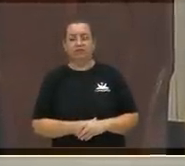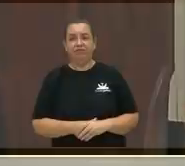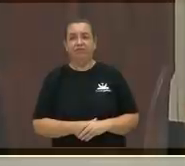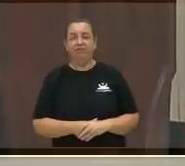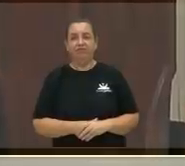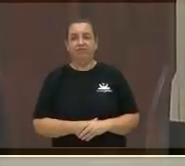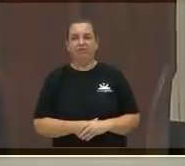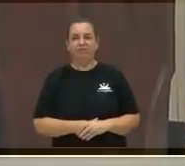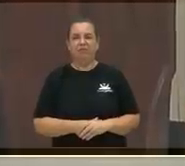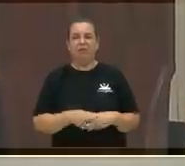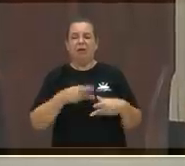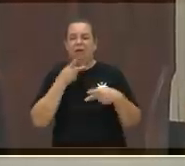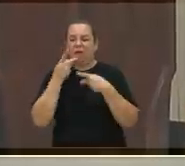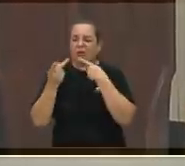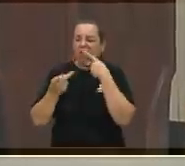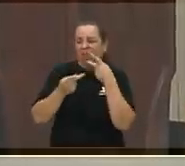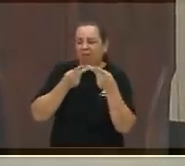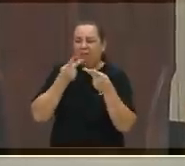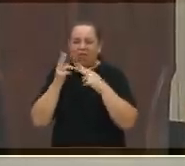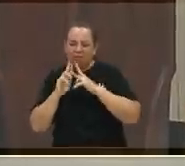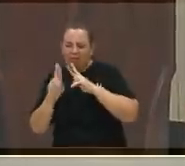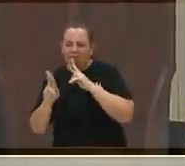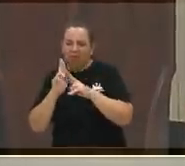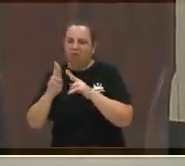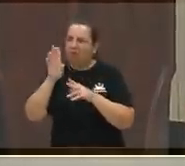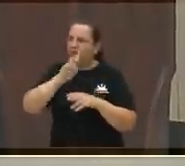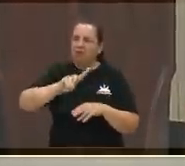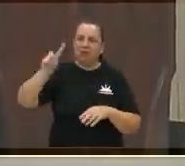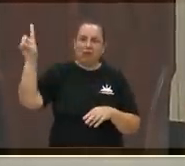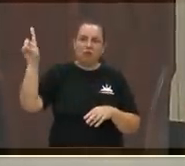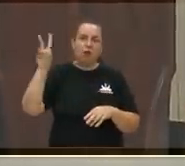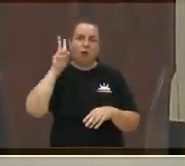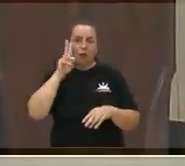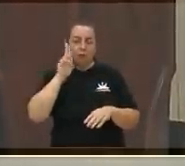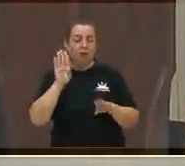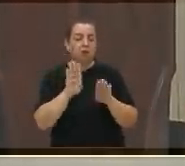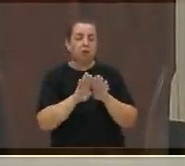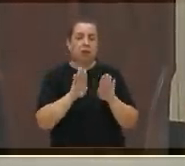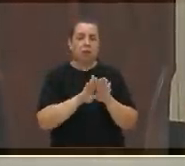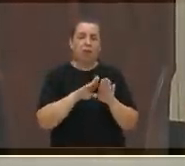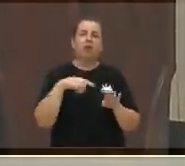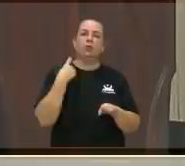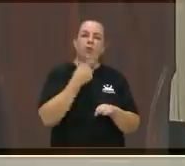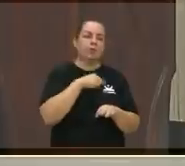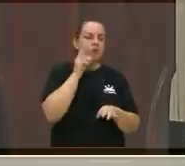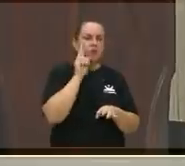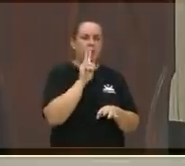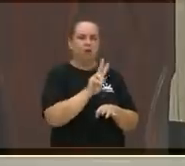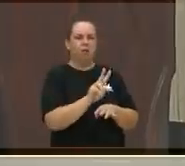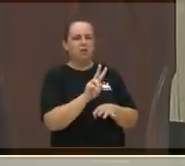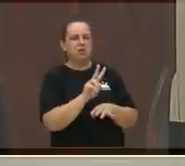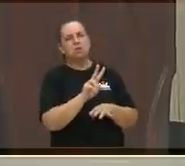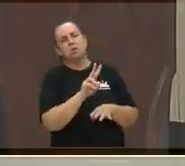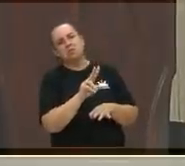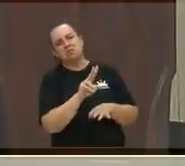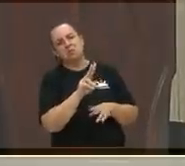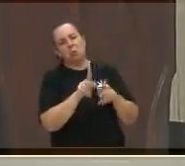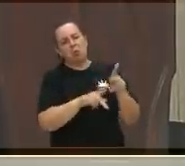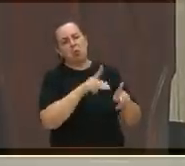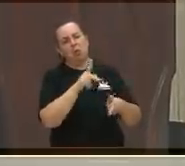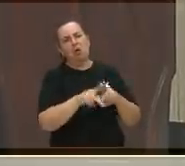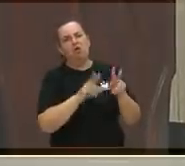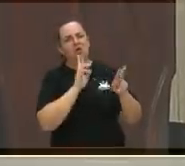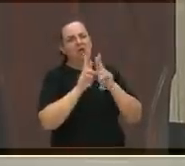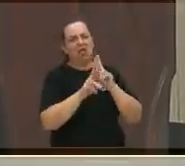não murmure me queixei de deus lembrando até nós ouvimos do povo que